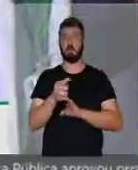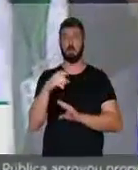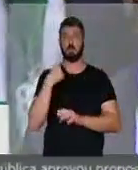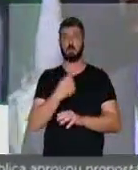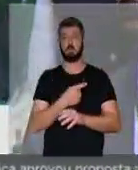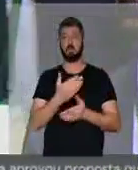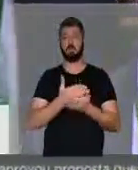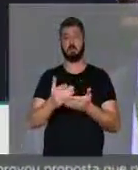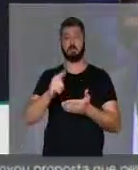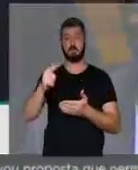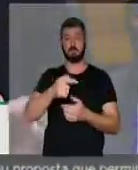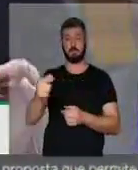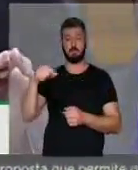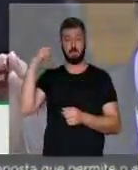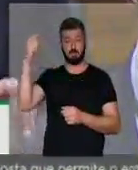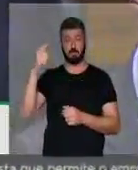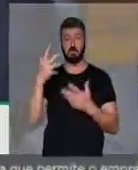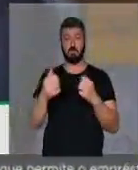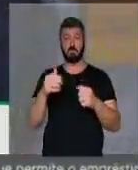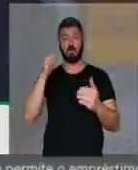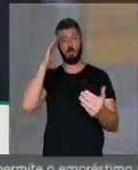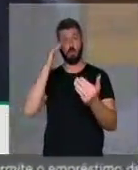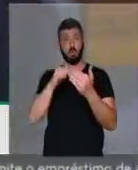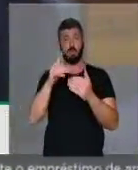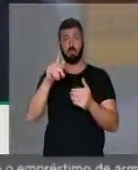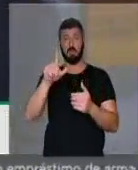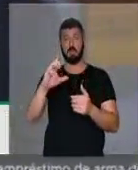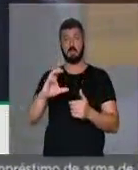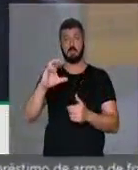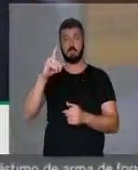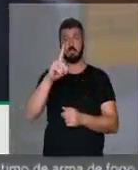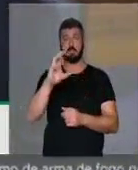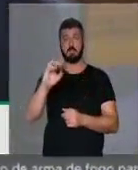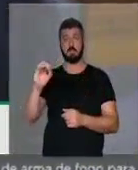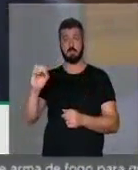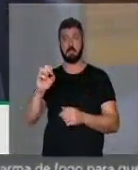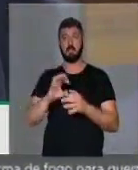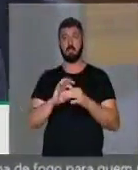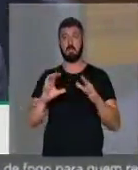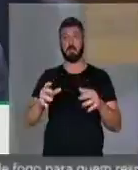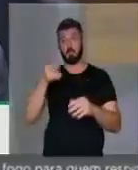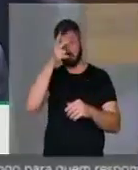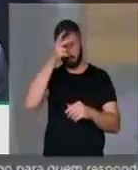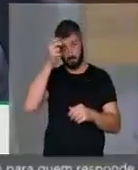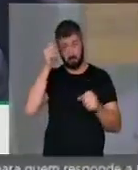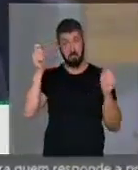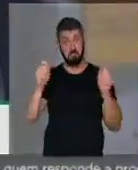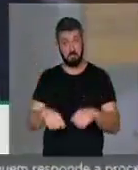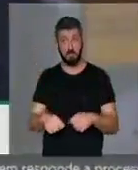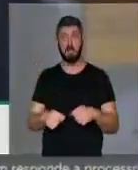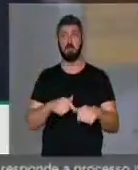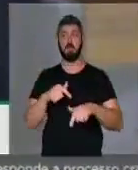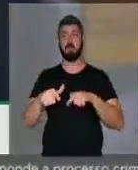para que na semana que vem nós possamos votar em consenso o PLC 100, que é permitir que as prefeituras